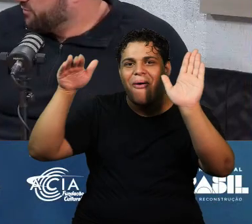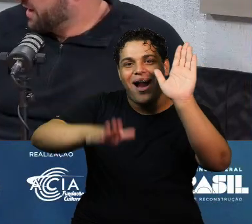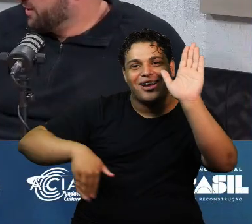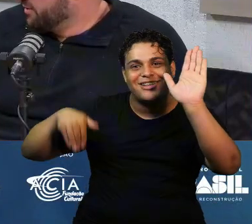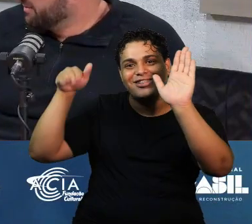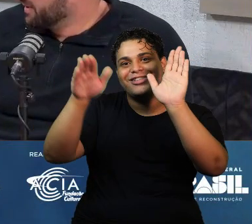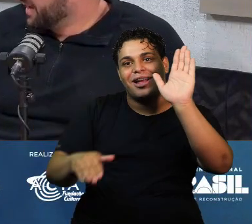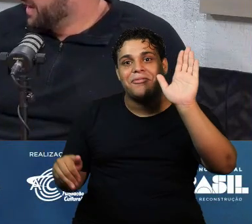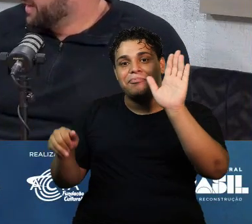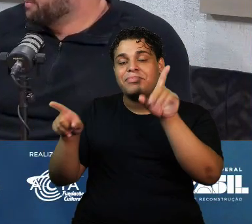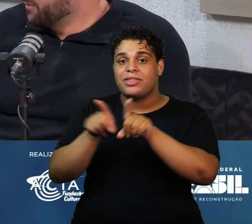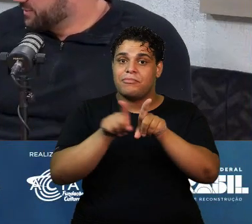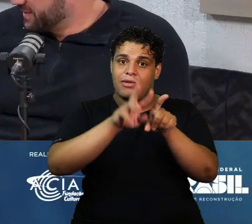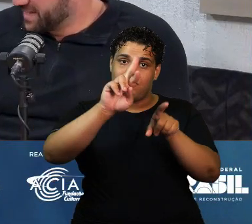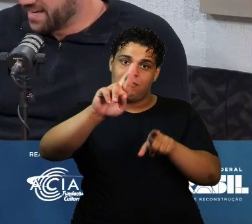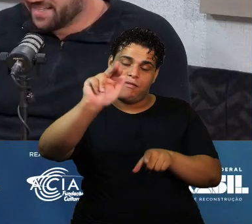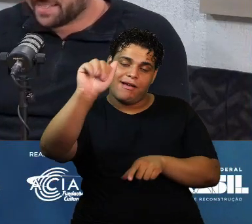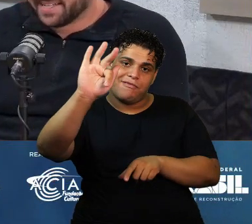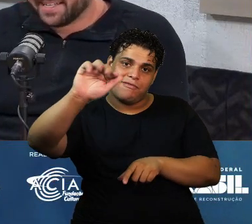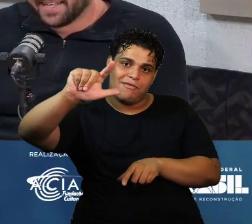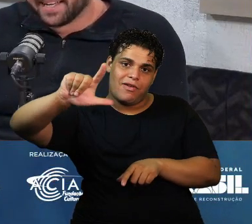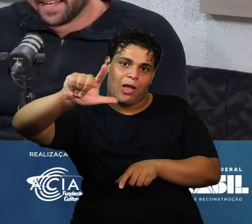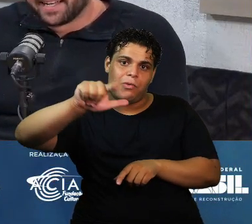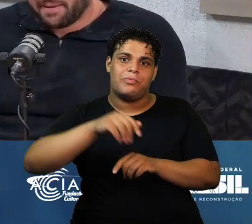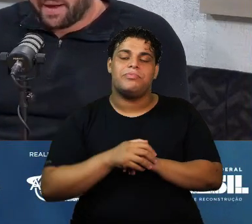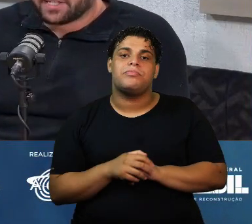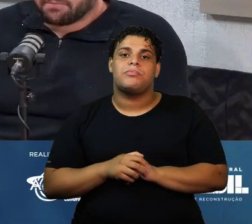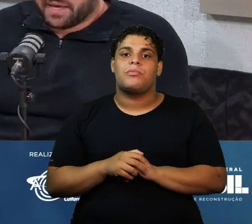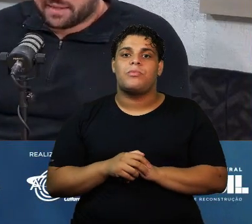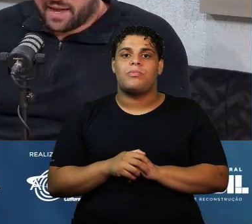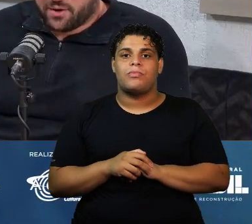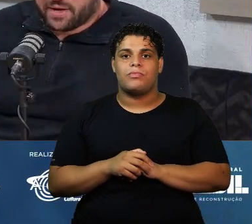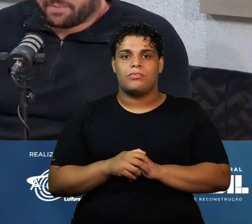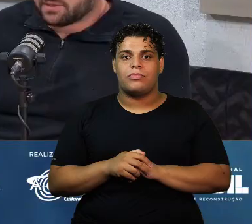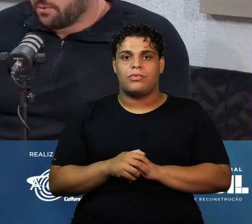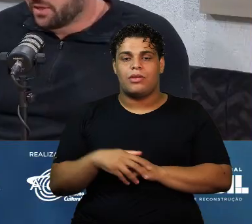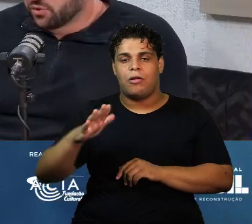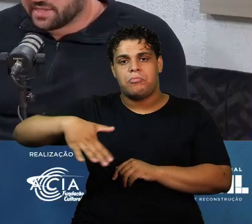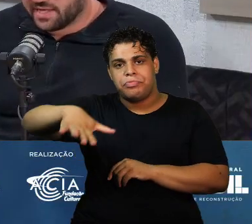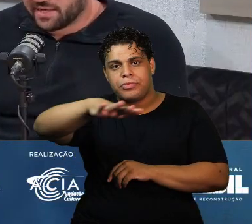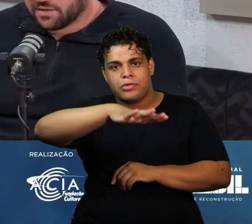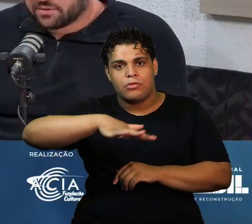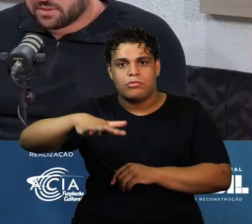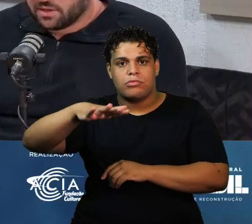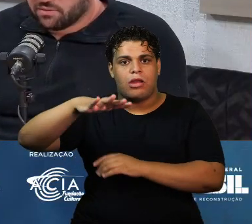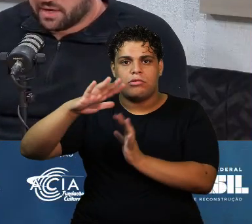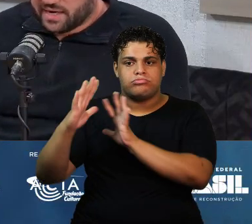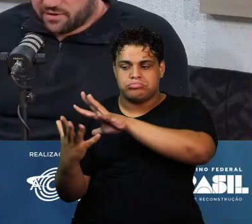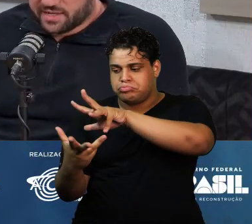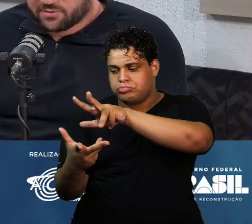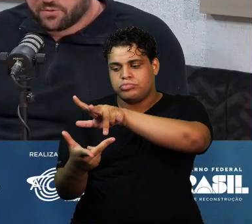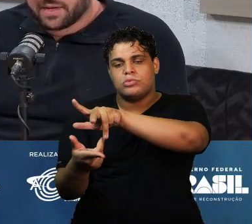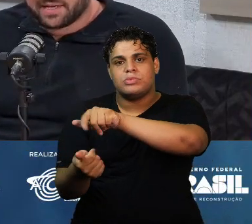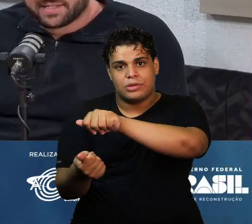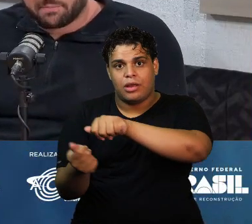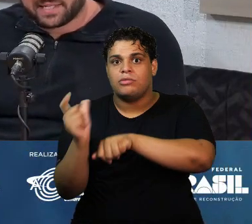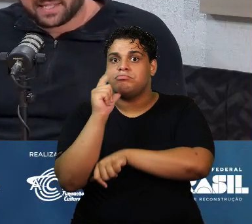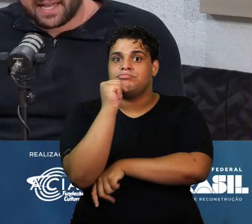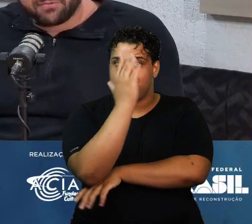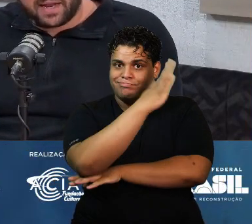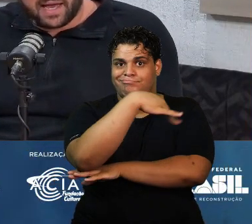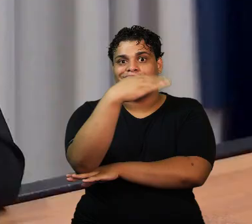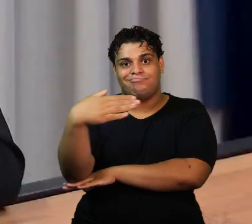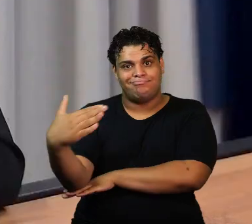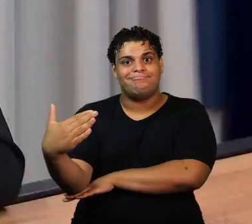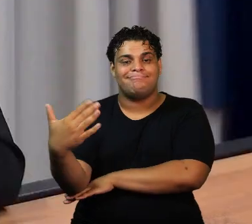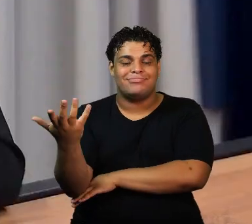o Rafael, que é também um especialista aí na parte ambiental, né, principalmente de oceanos. Então, é claro que eles vão se